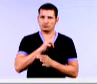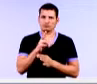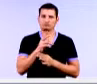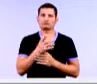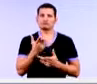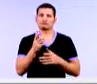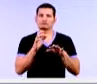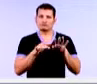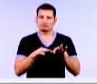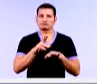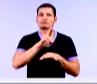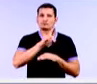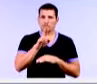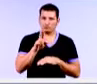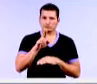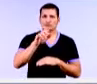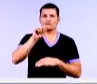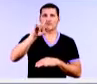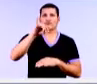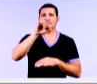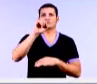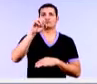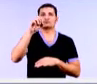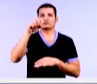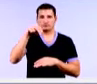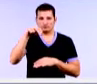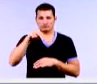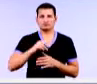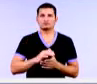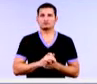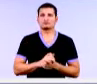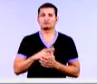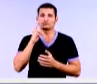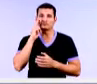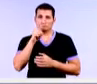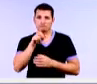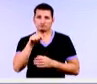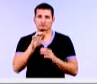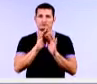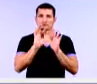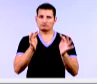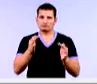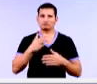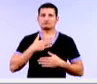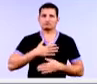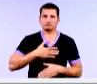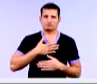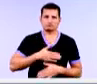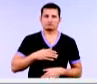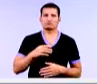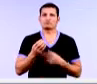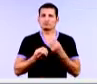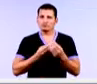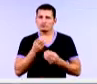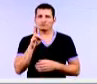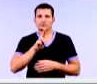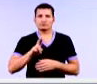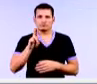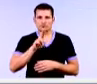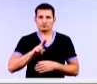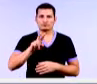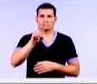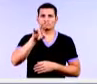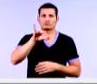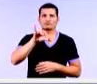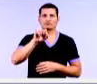aí executado. Beleza? Então, olha, vocês observam que é bem simples, bem tranquilo de se trabalhar com